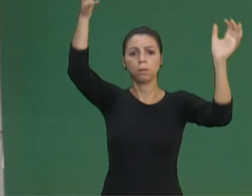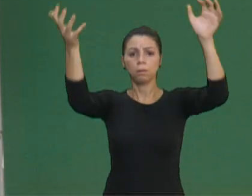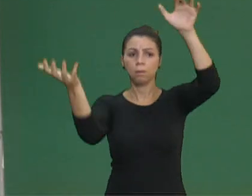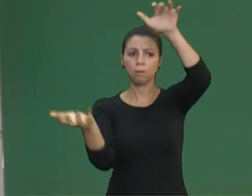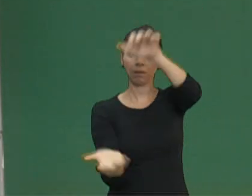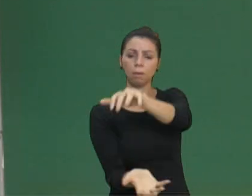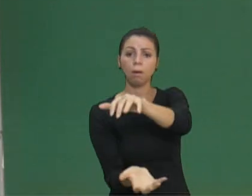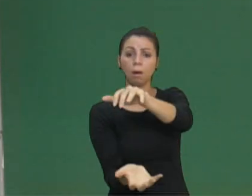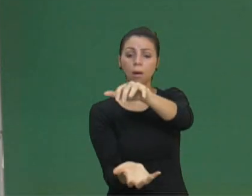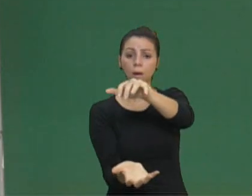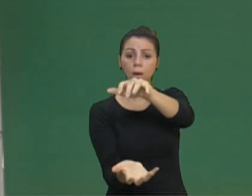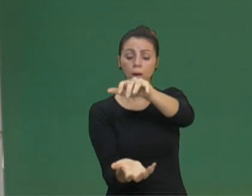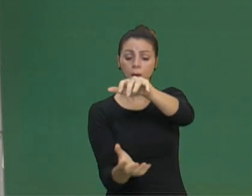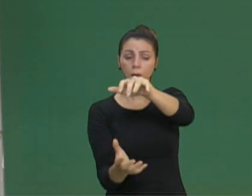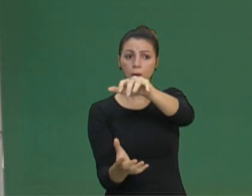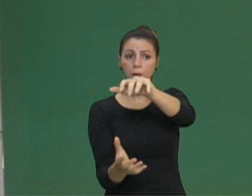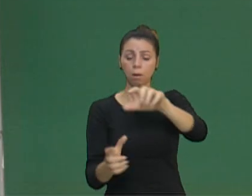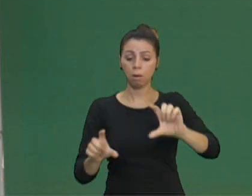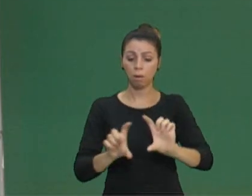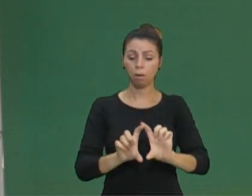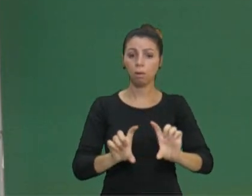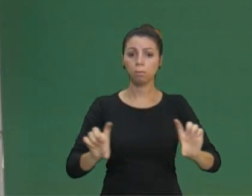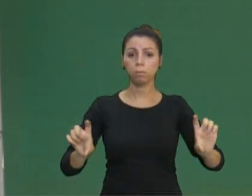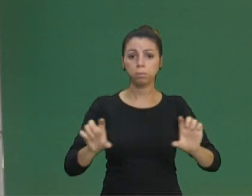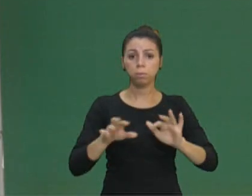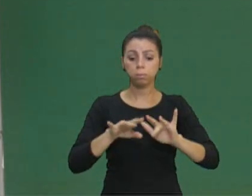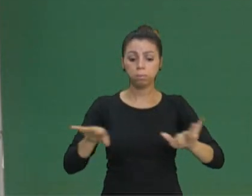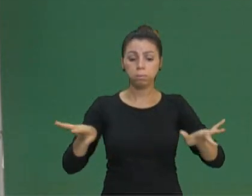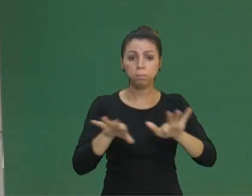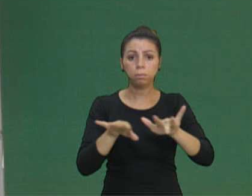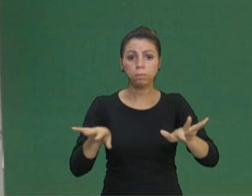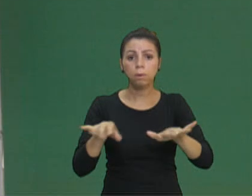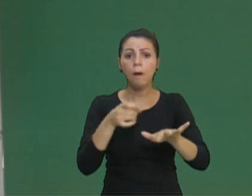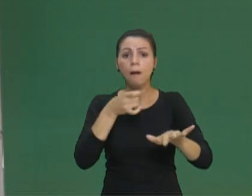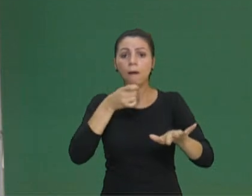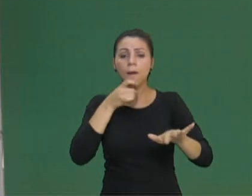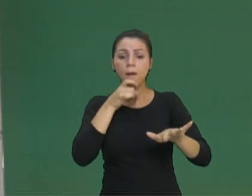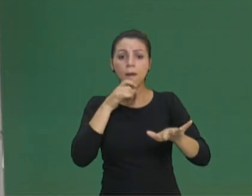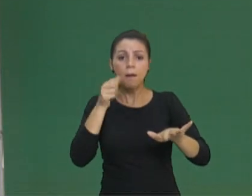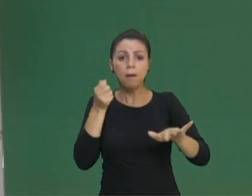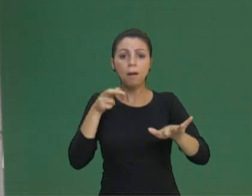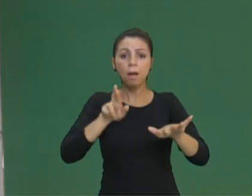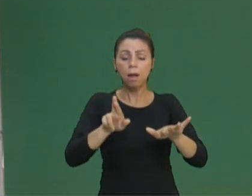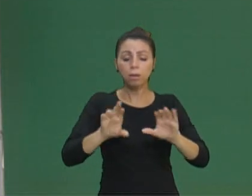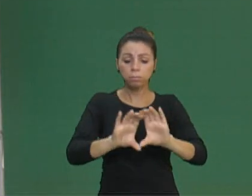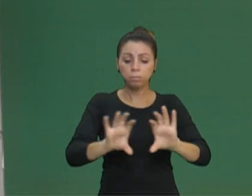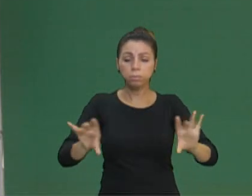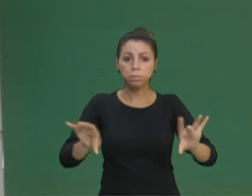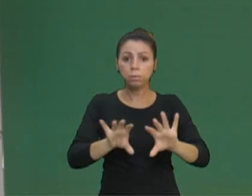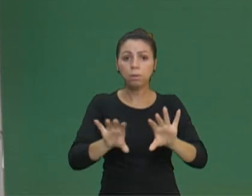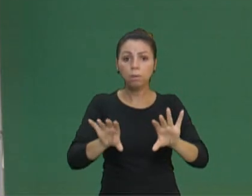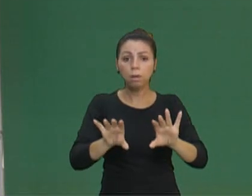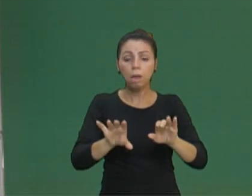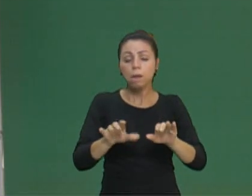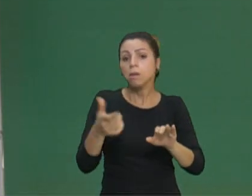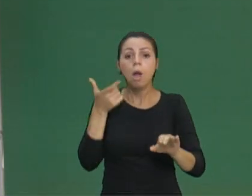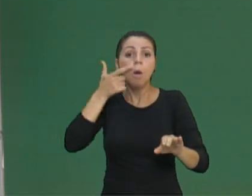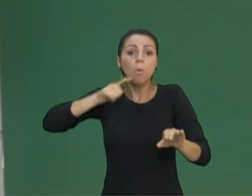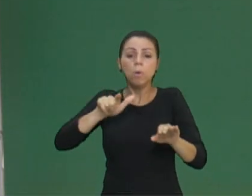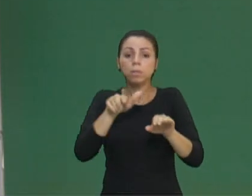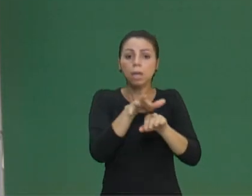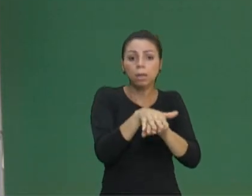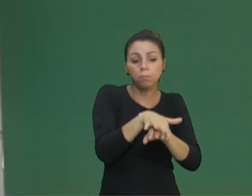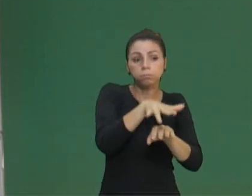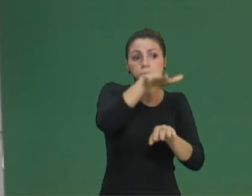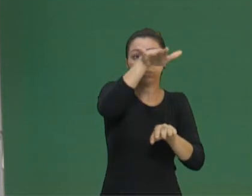ar frio fica aprisionado nessa camada onde a gente está respirando. Ele não consegue subir porque tem